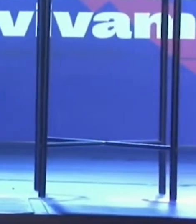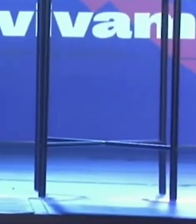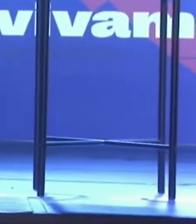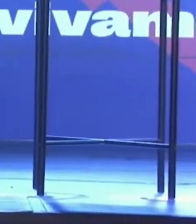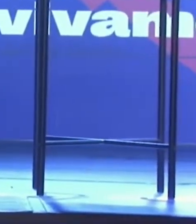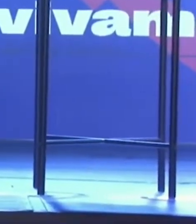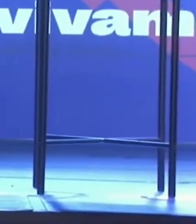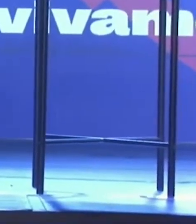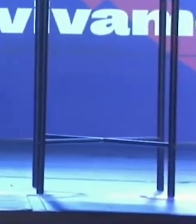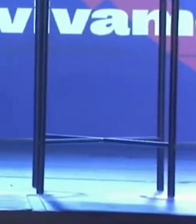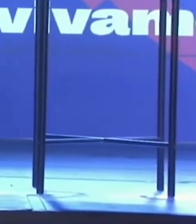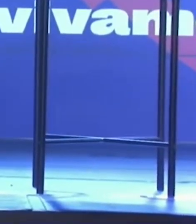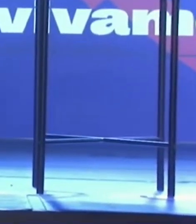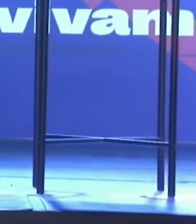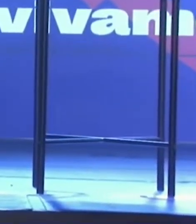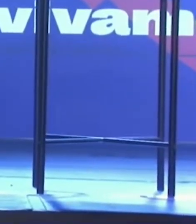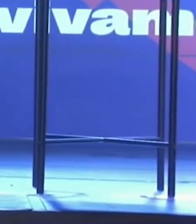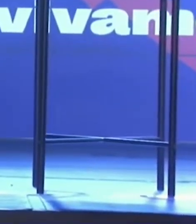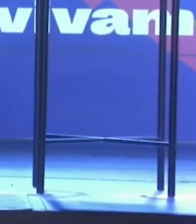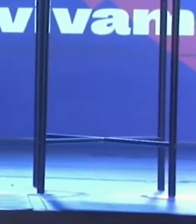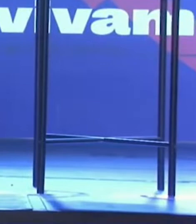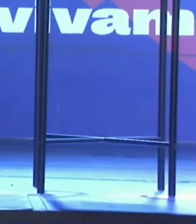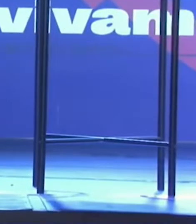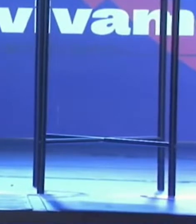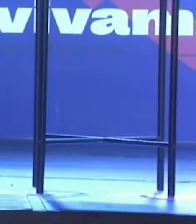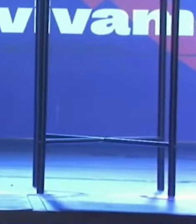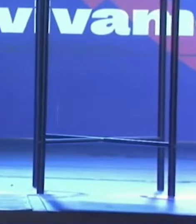Bênção demais estar com vocês aqui.